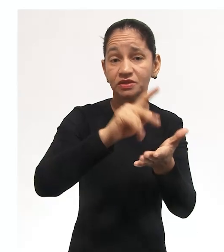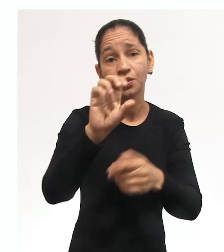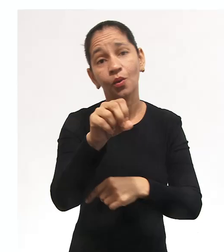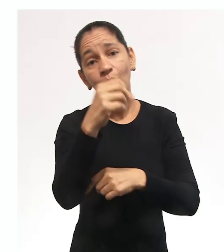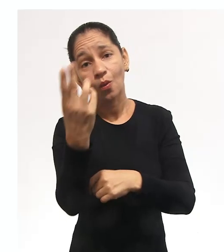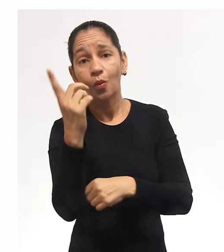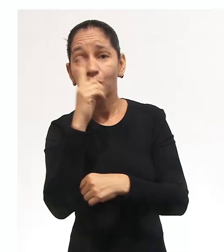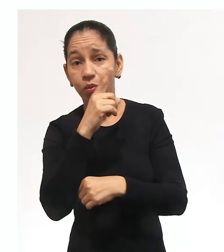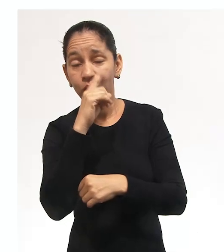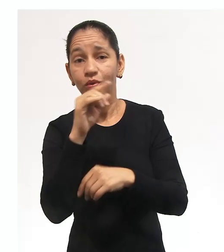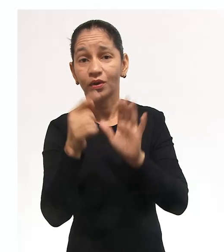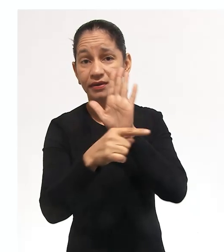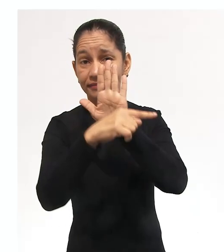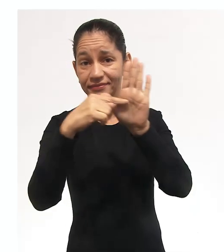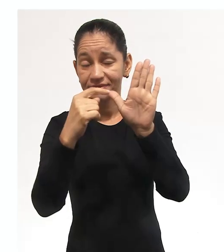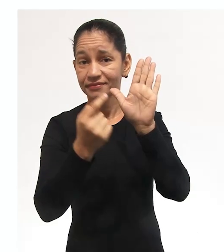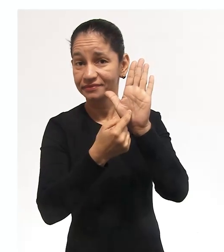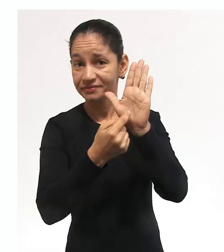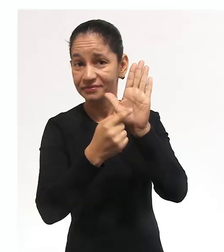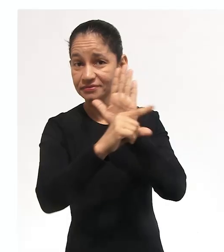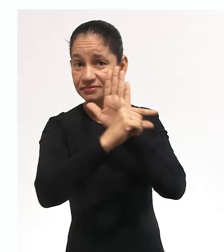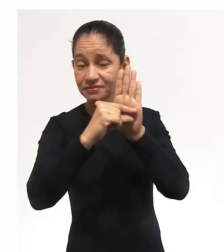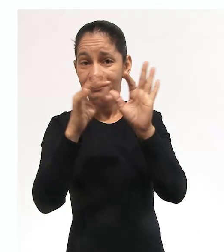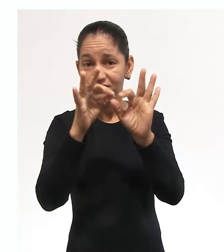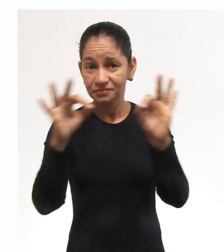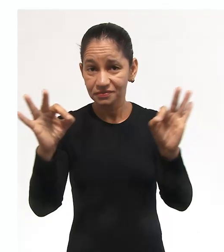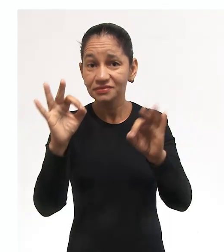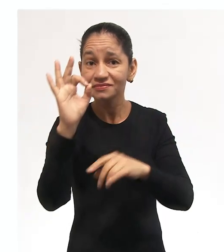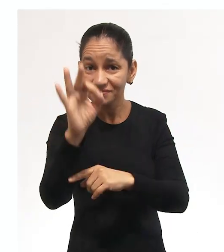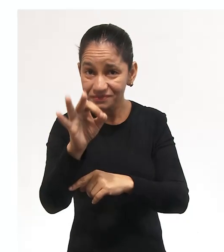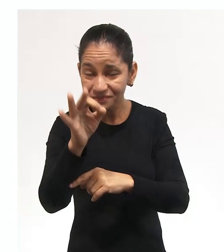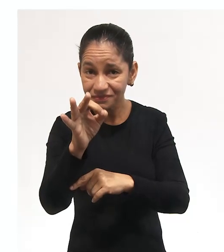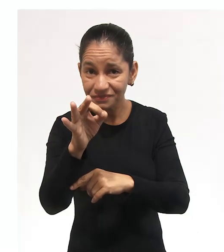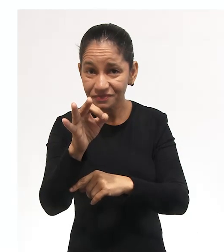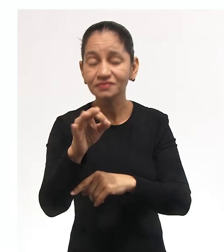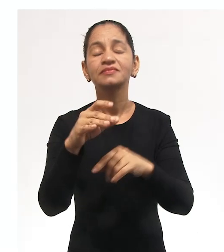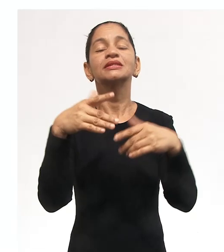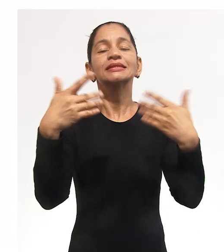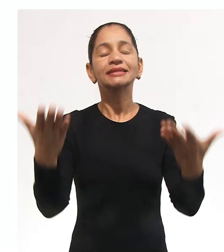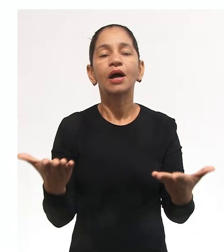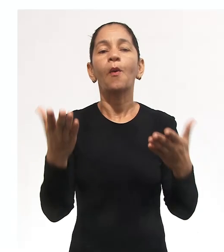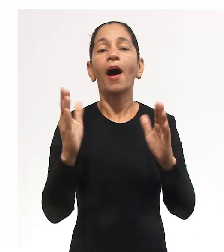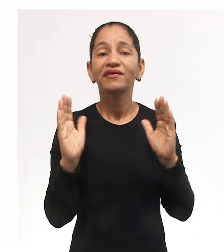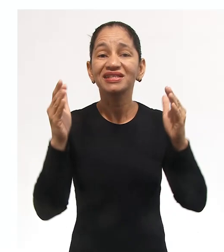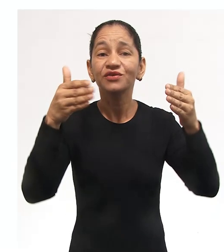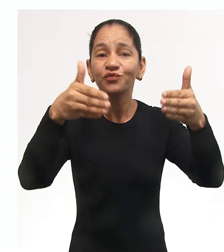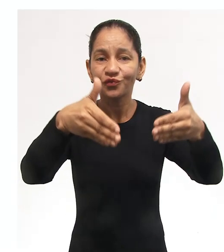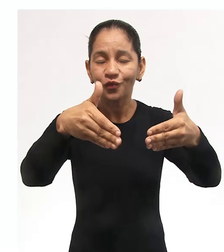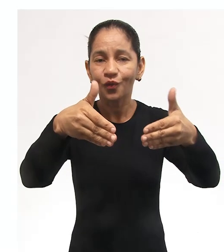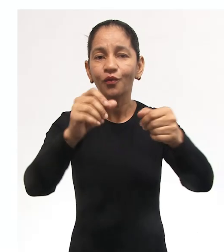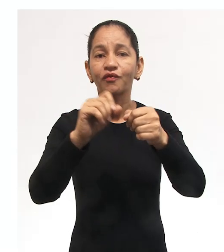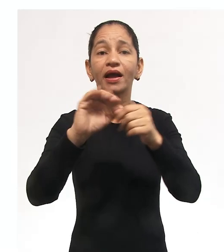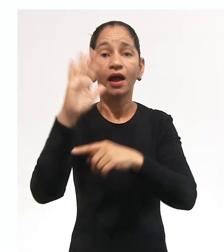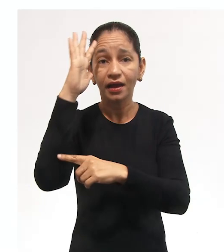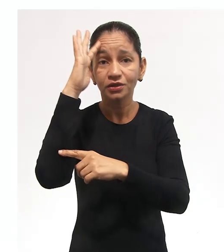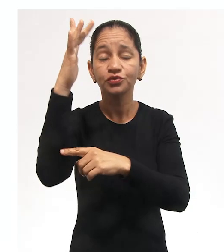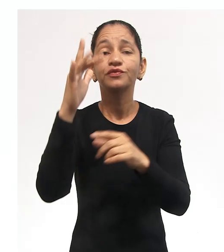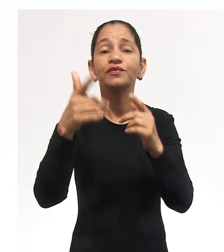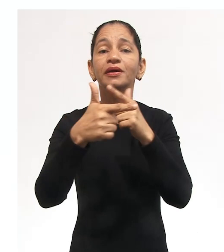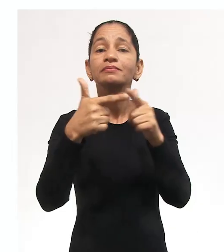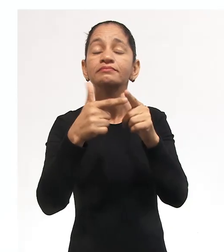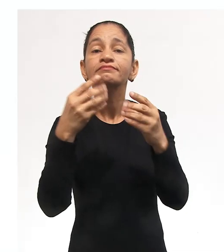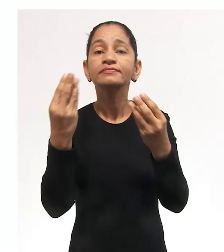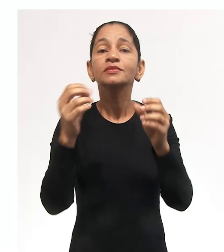identificado aqui, né? Então, ela vai se voltar para ao desenvolvimento da solução em